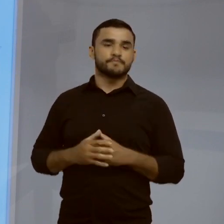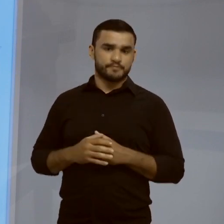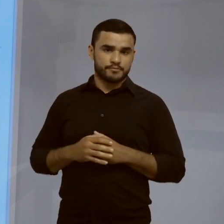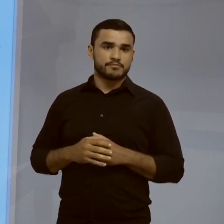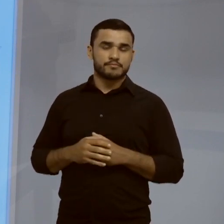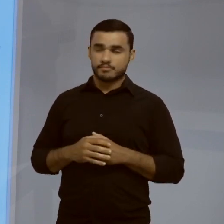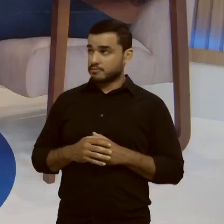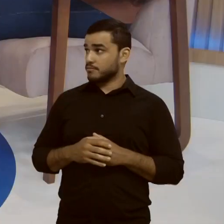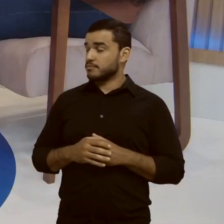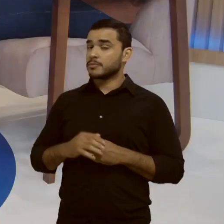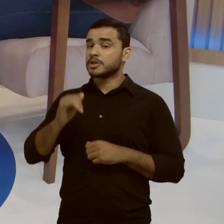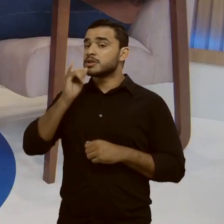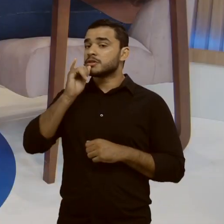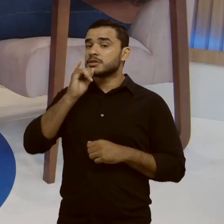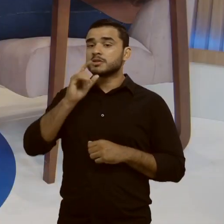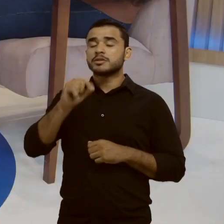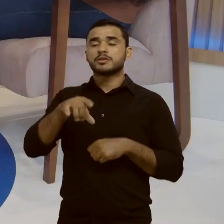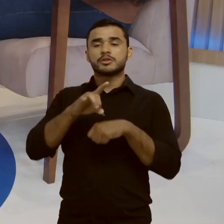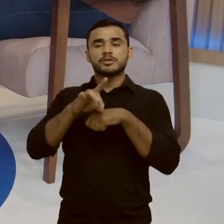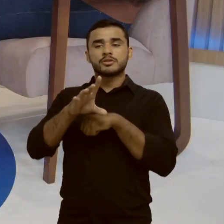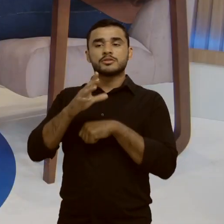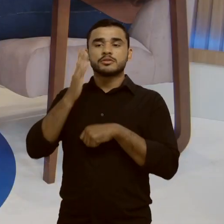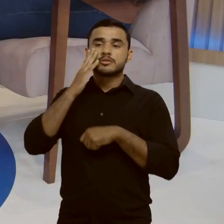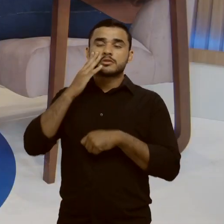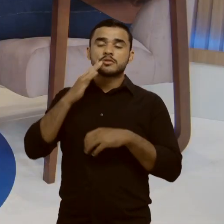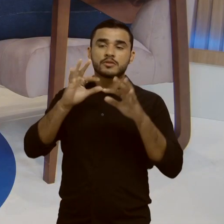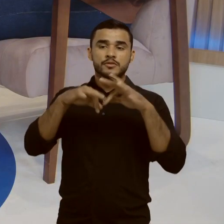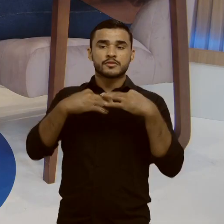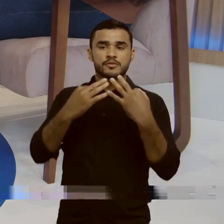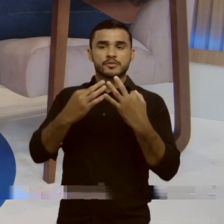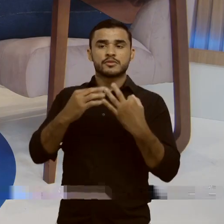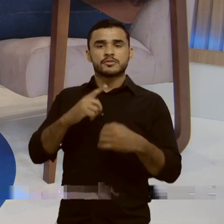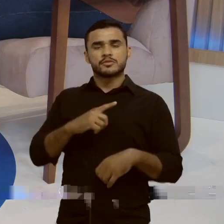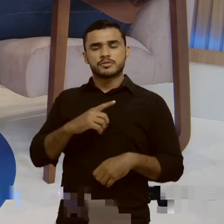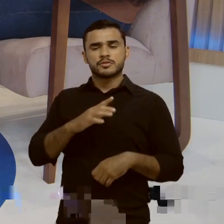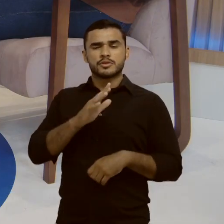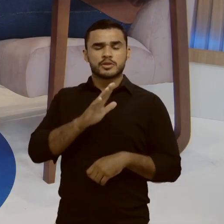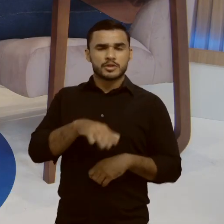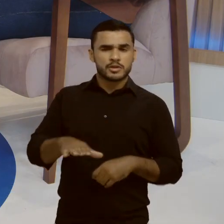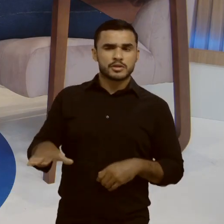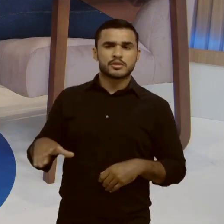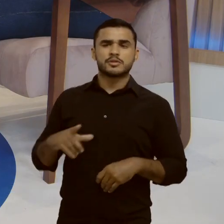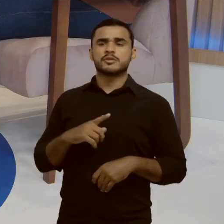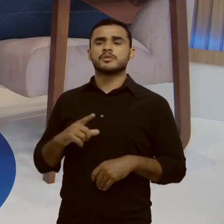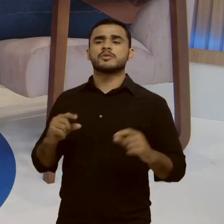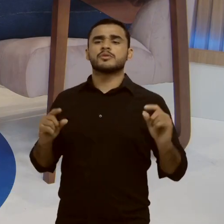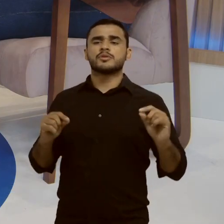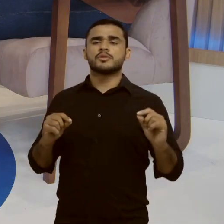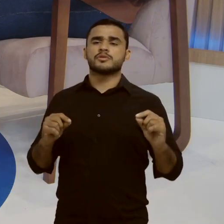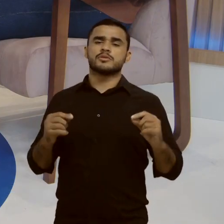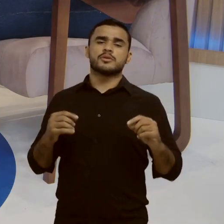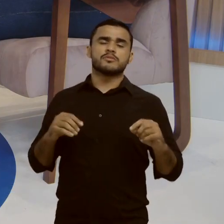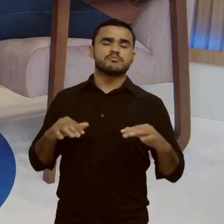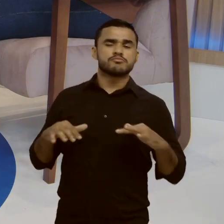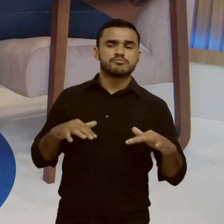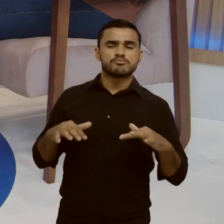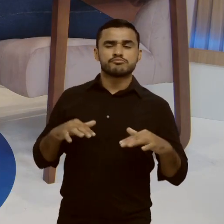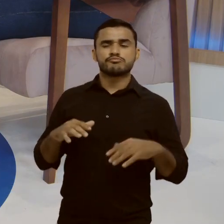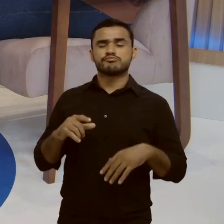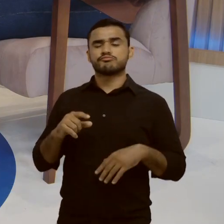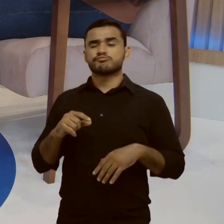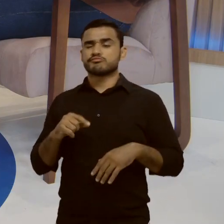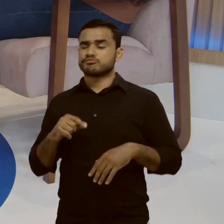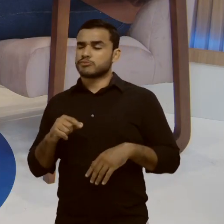vivências, né? Então, uma dica também, né? As famílias já vão preparando as crianças, tentando ali voltar um pouco da rotina, acordar um pouco mais